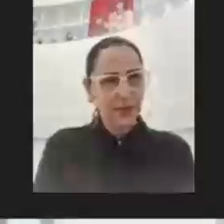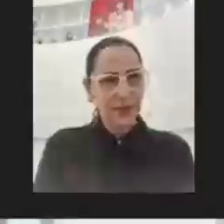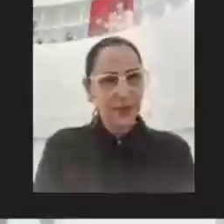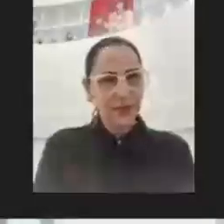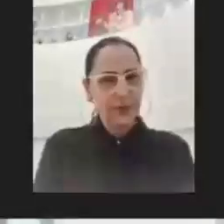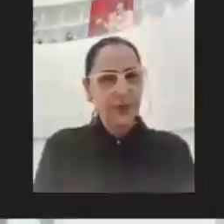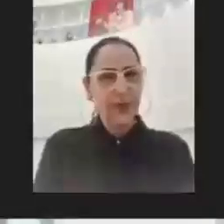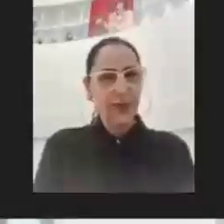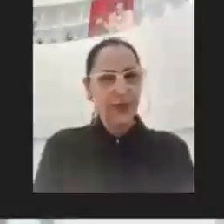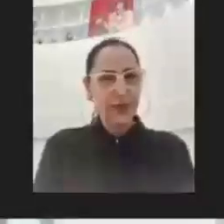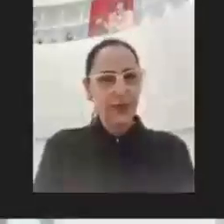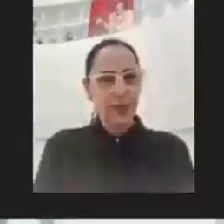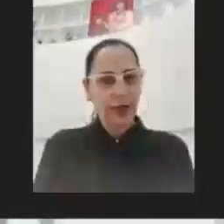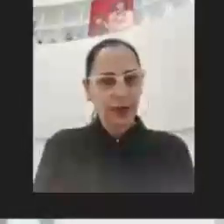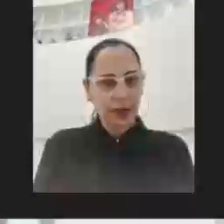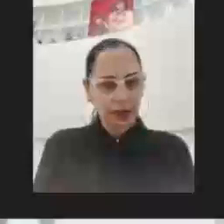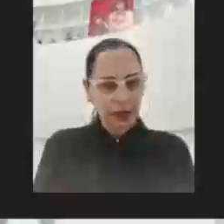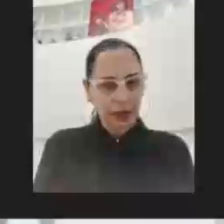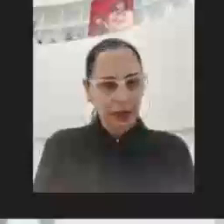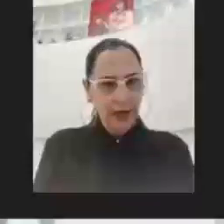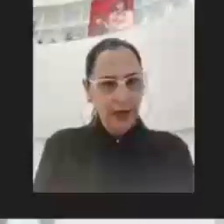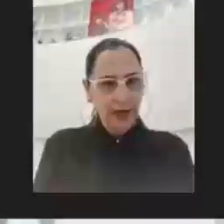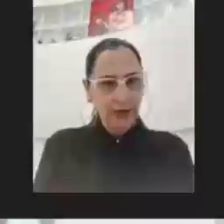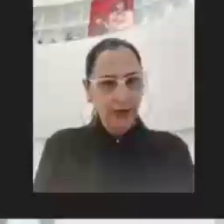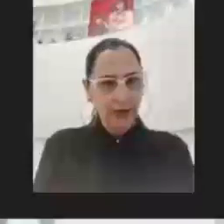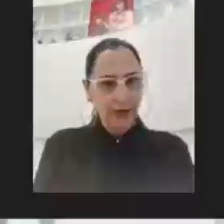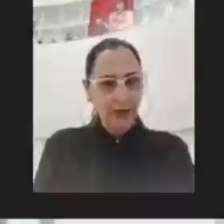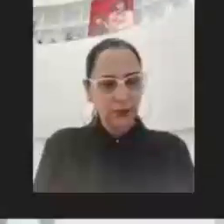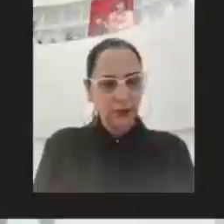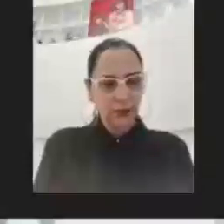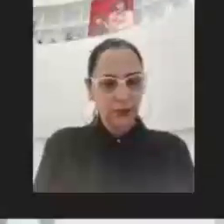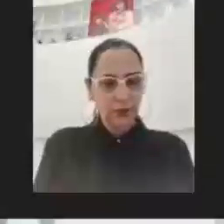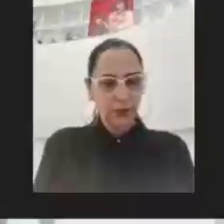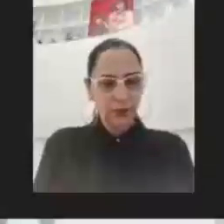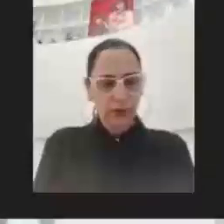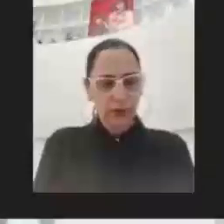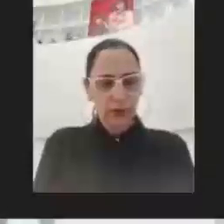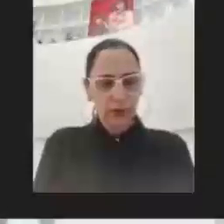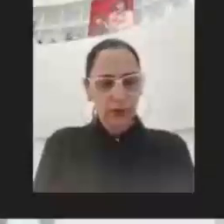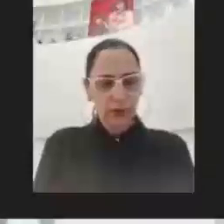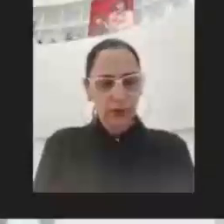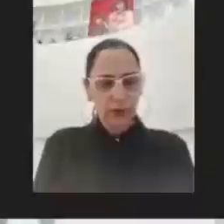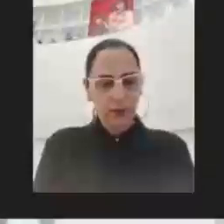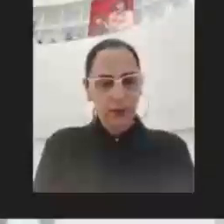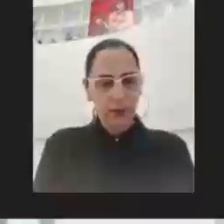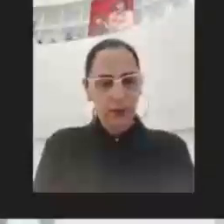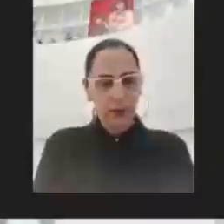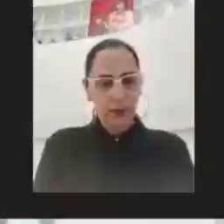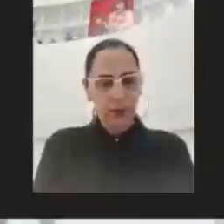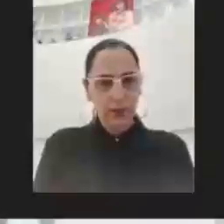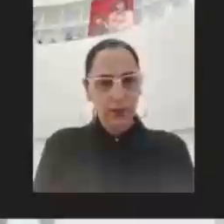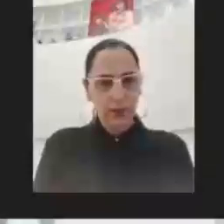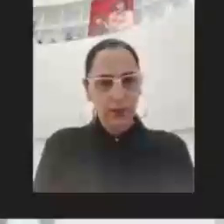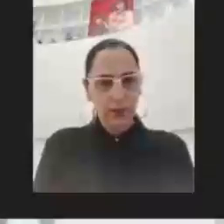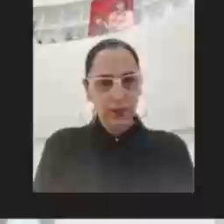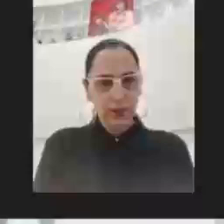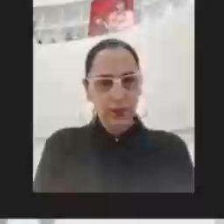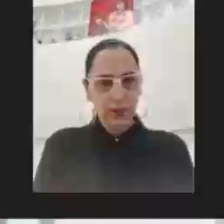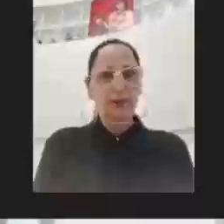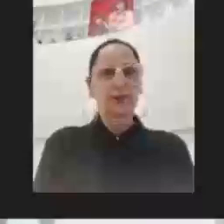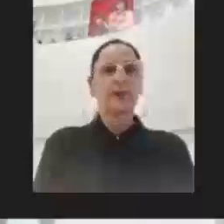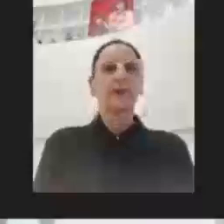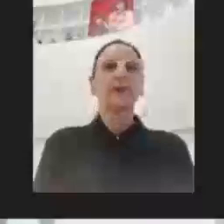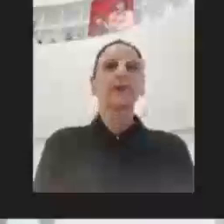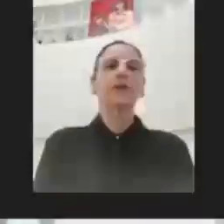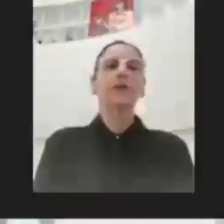O outro slide era um slide que você estava falando, o tema era